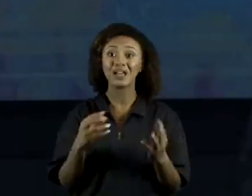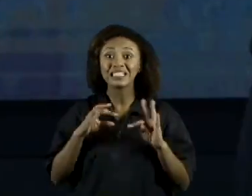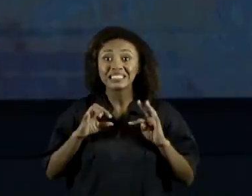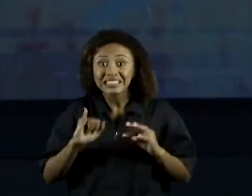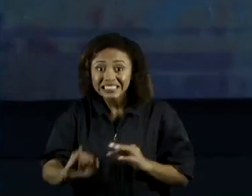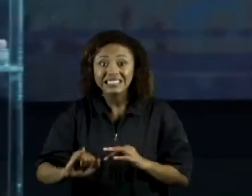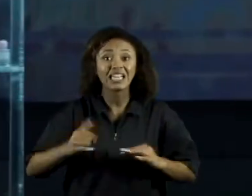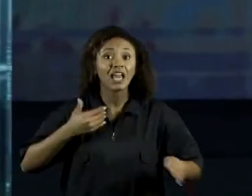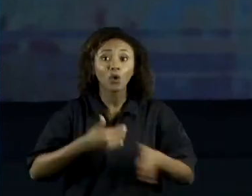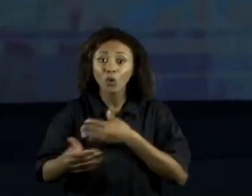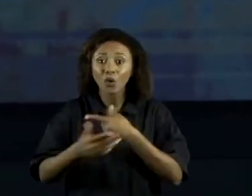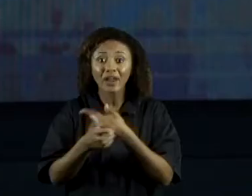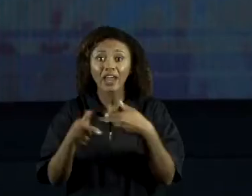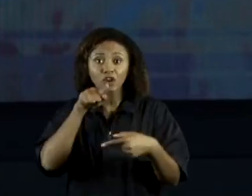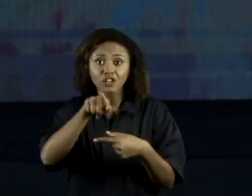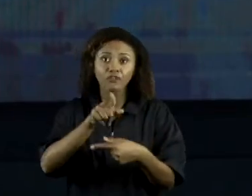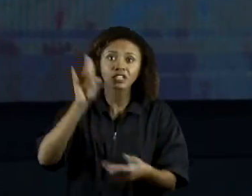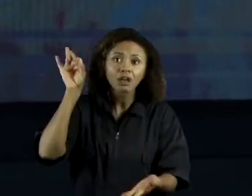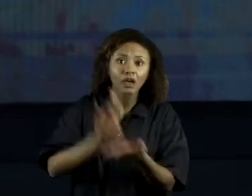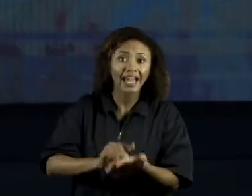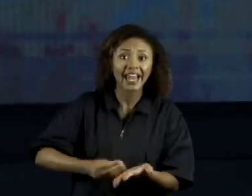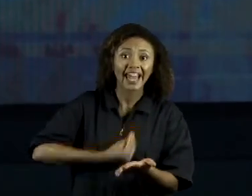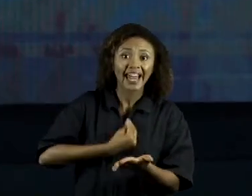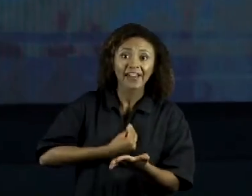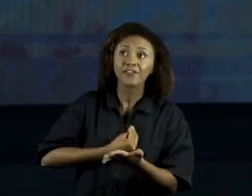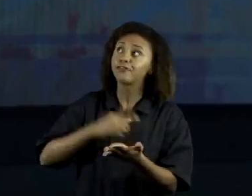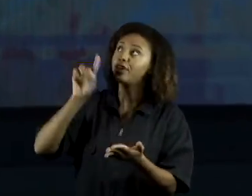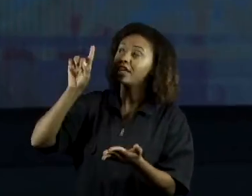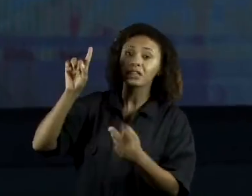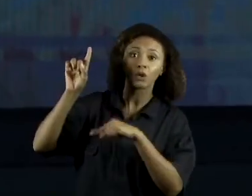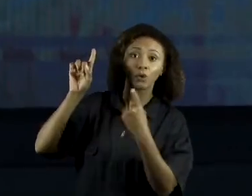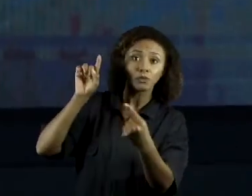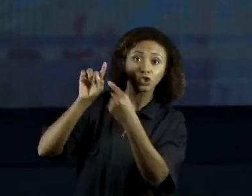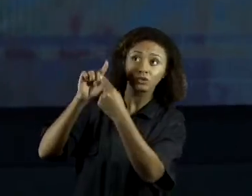agem conjuntamente para o bem. É